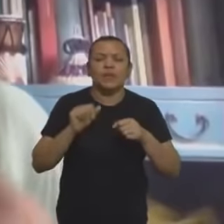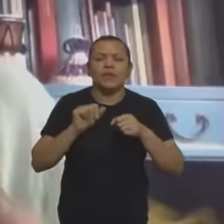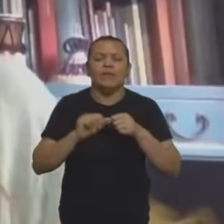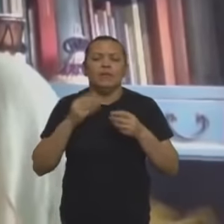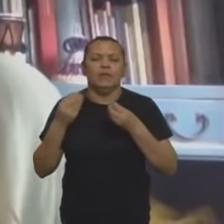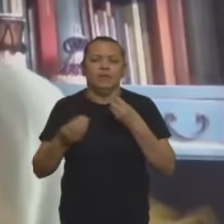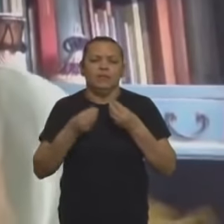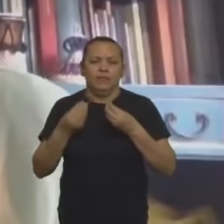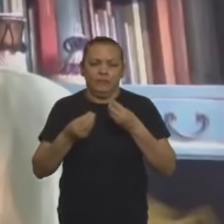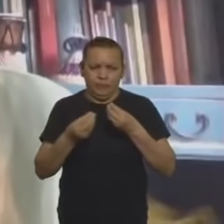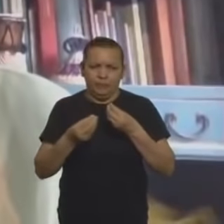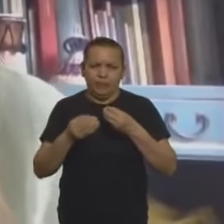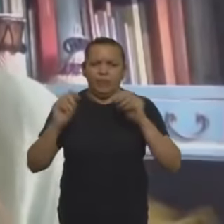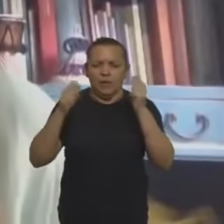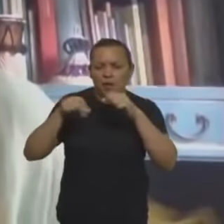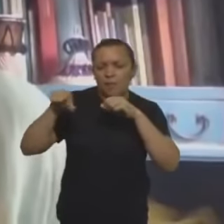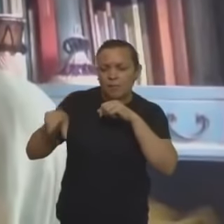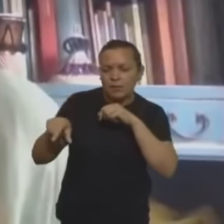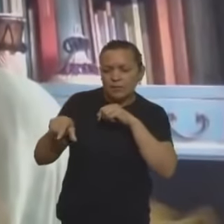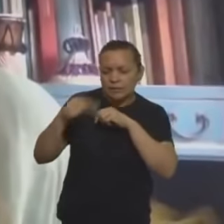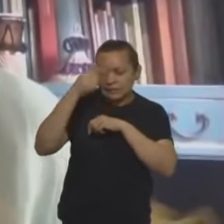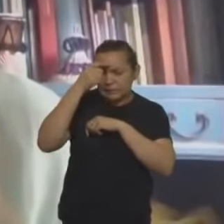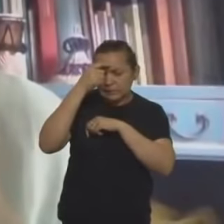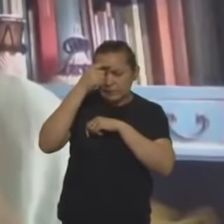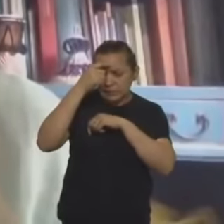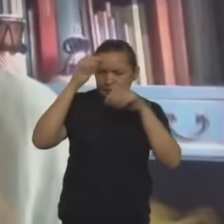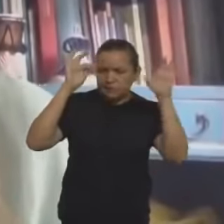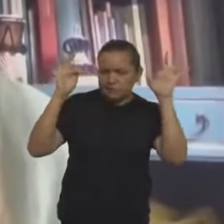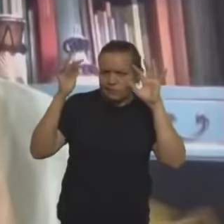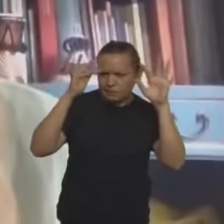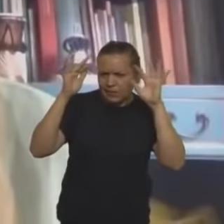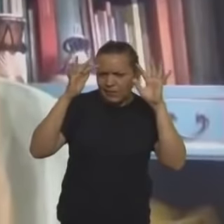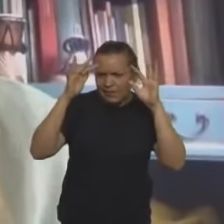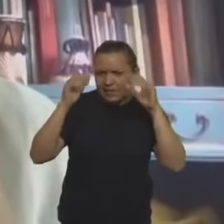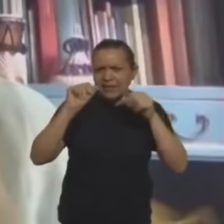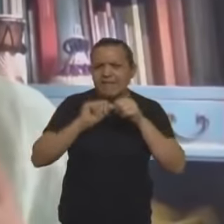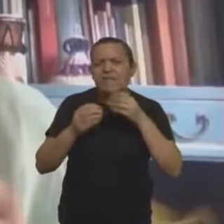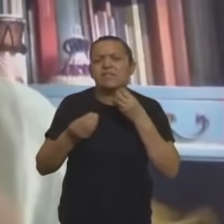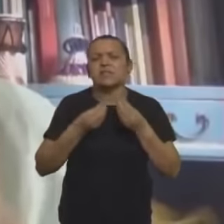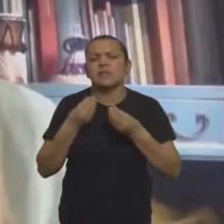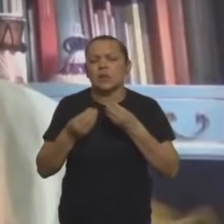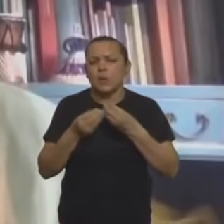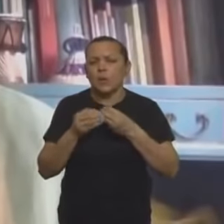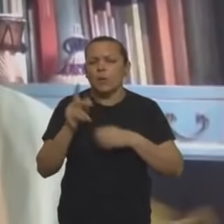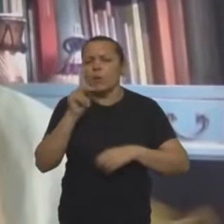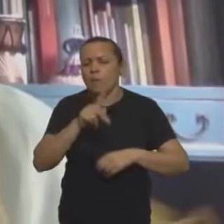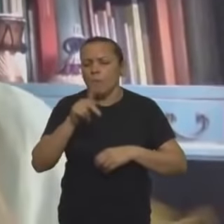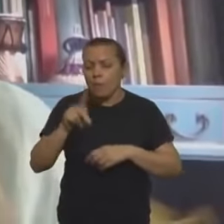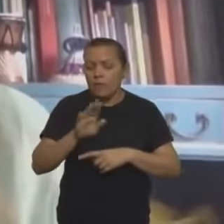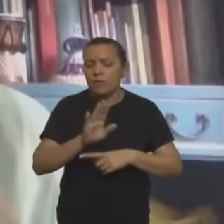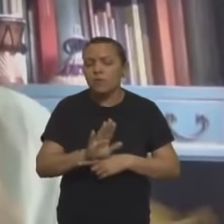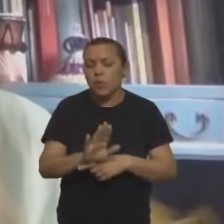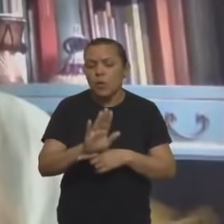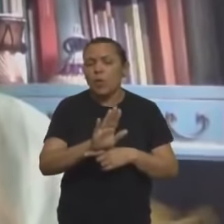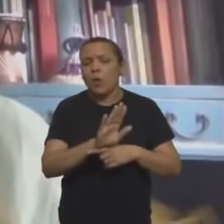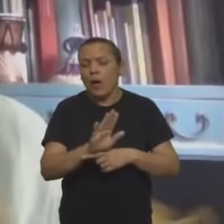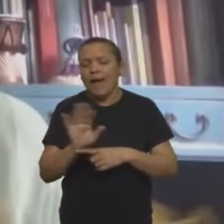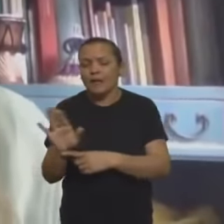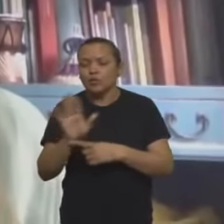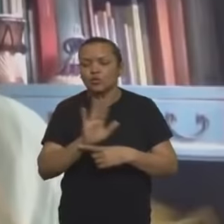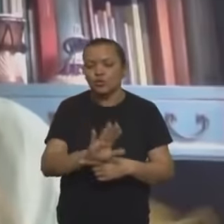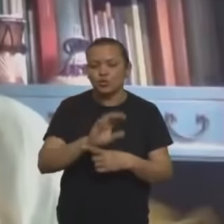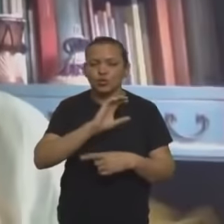dando condições para que os alunos tenham, amparados por um professor, pelo mediador adulto, possa ali,